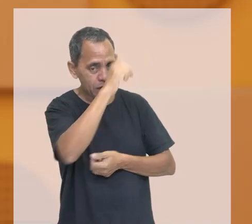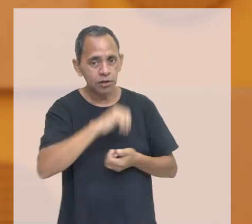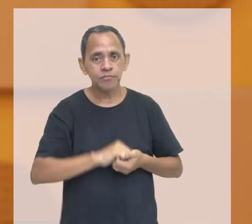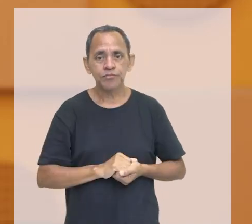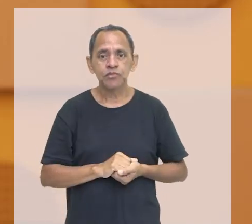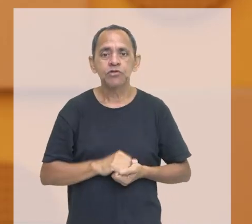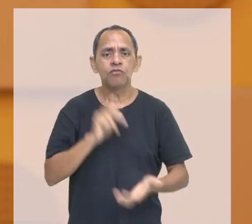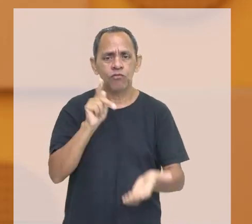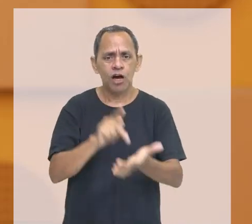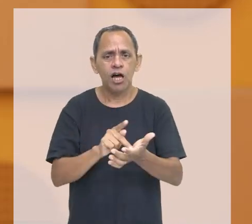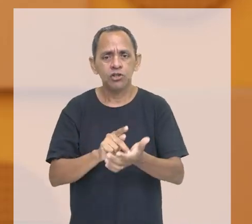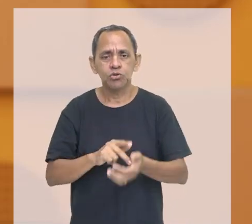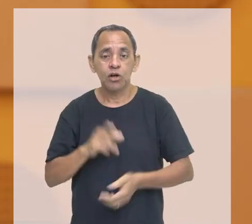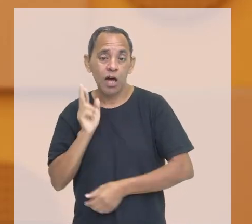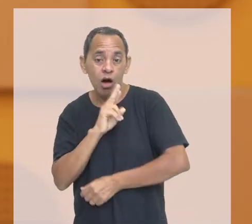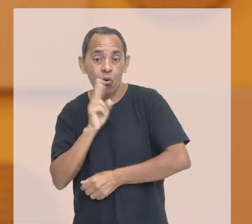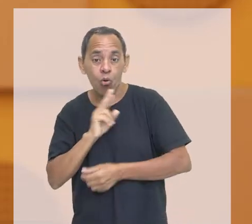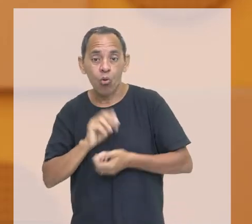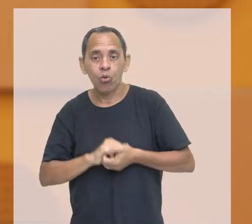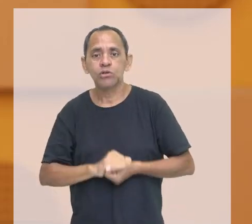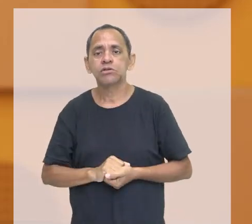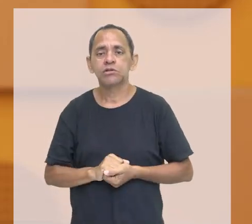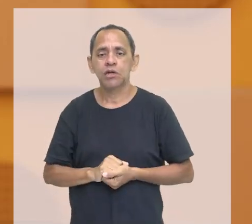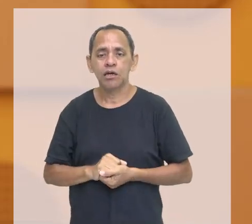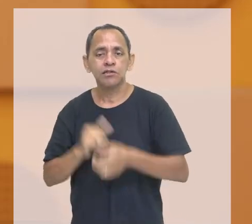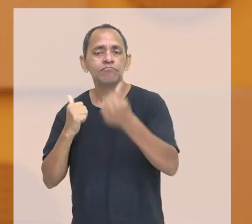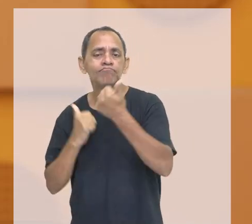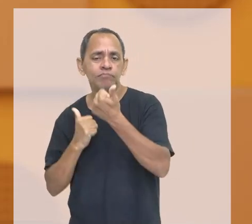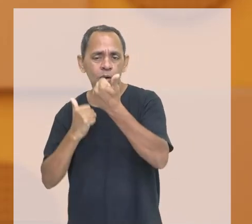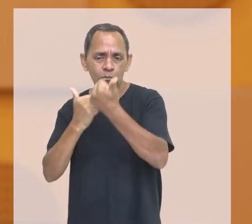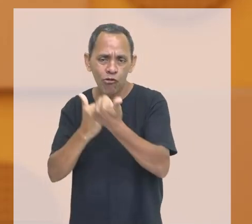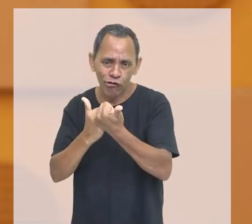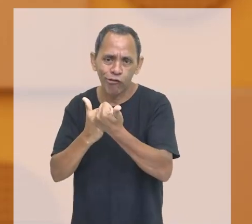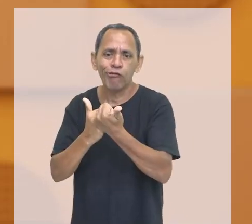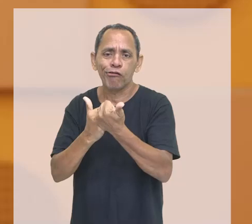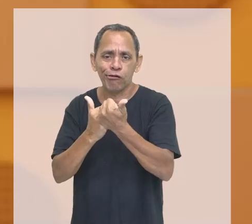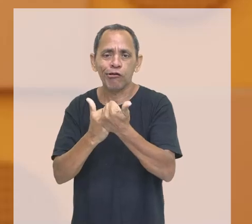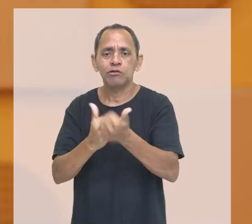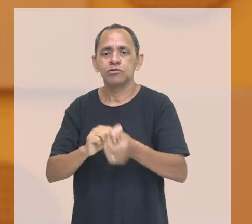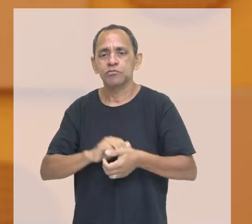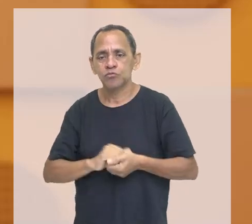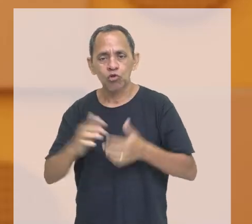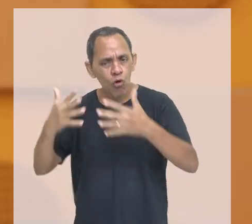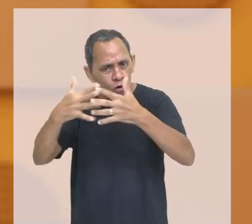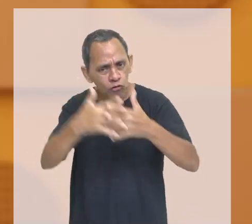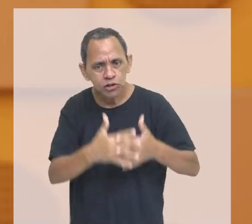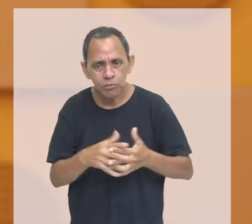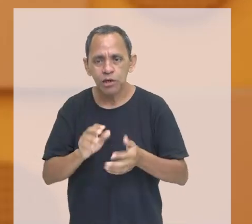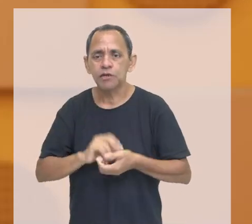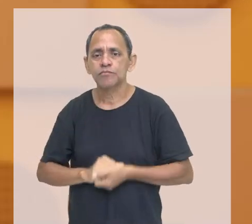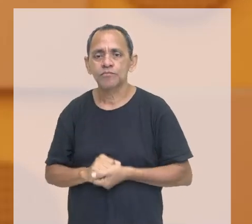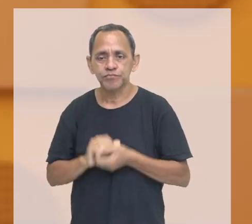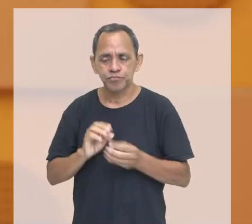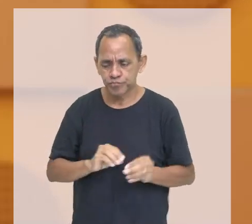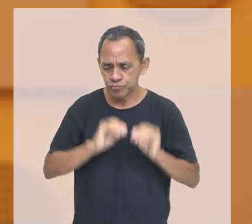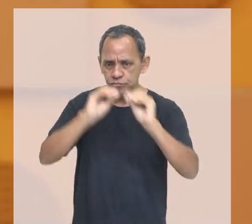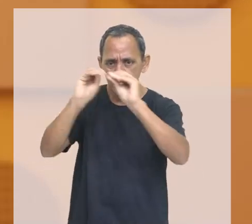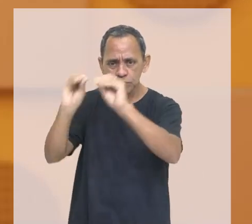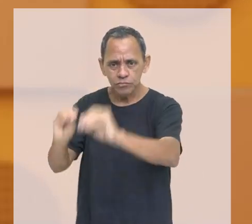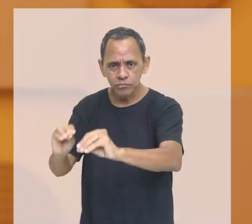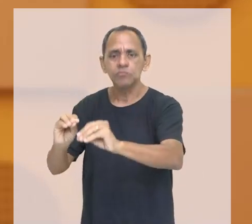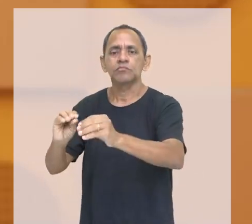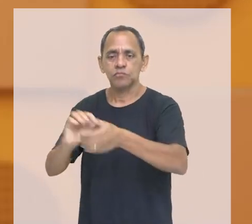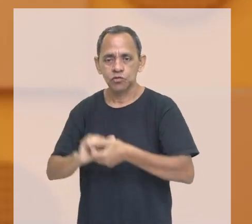A Rússia estava ali de papel secundário, a princípio, nesse conflito. E ela enviou tropas,